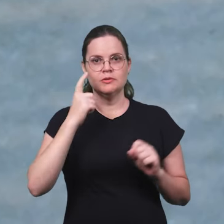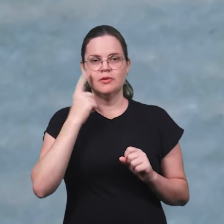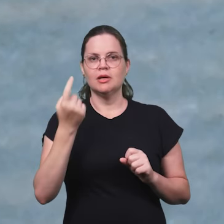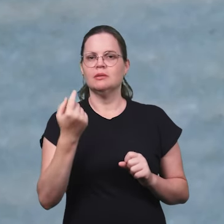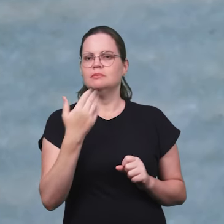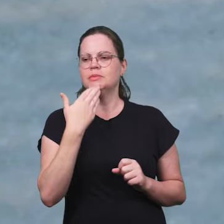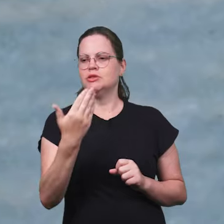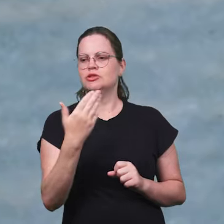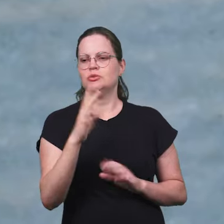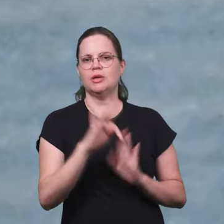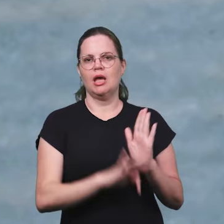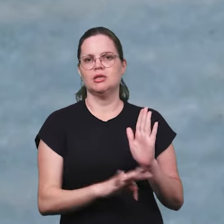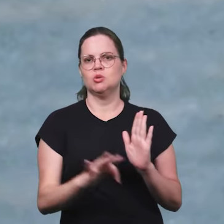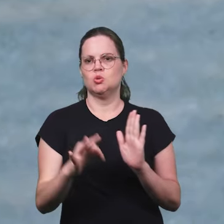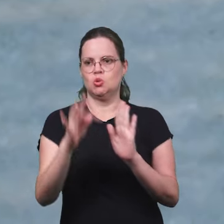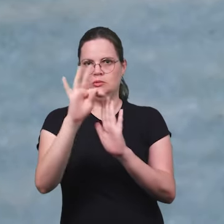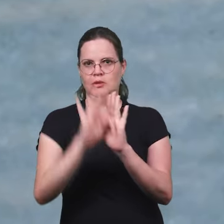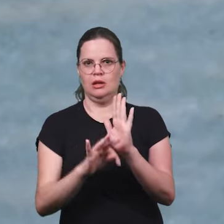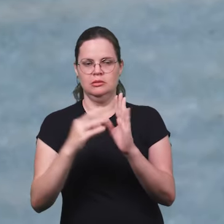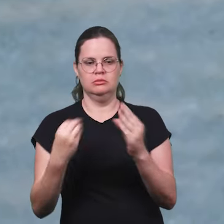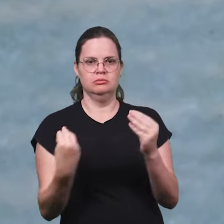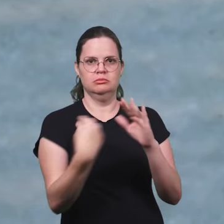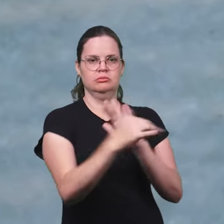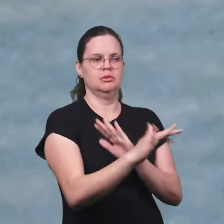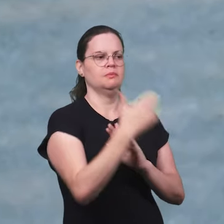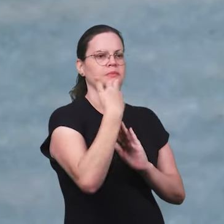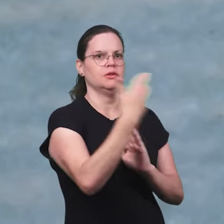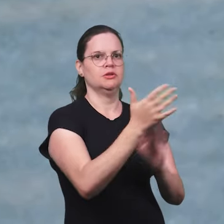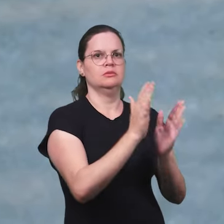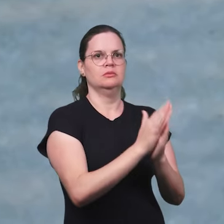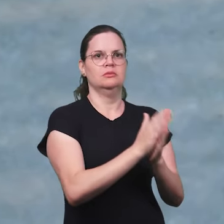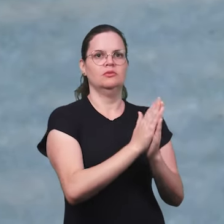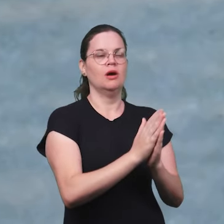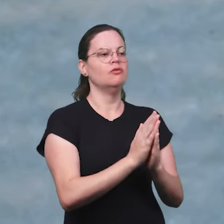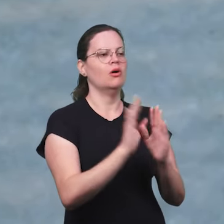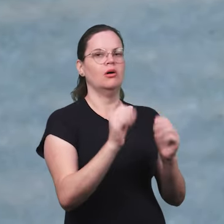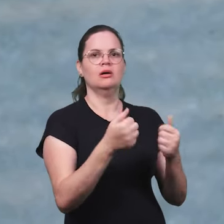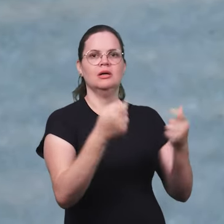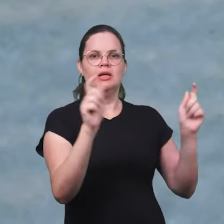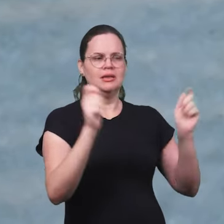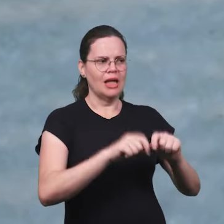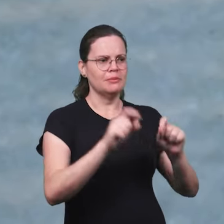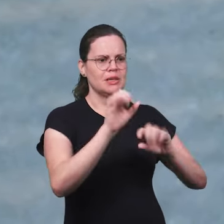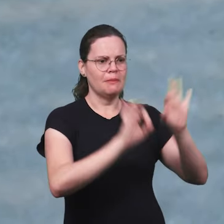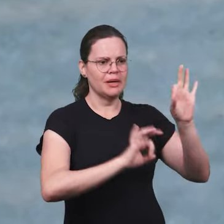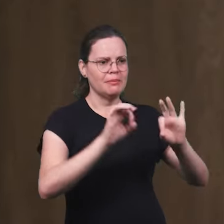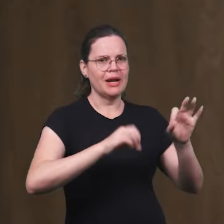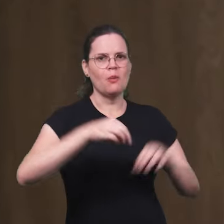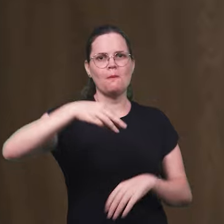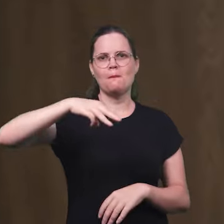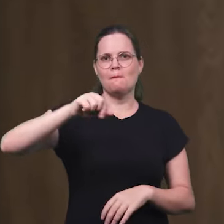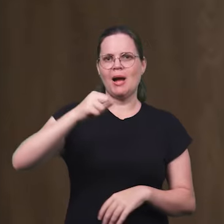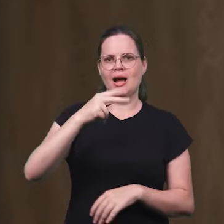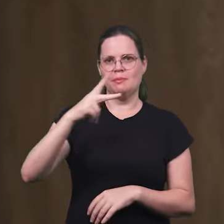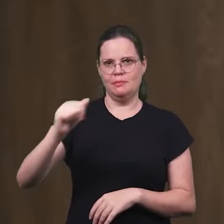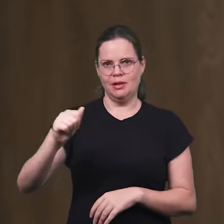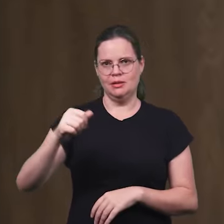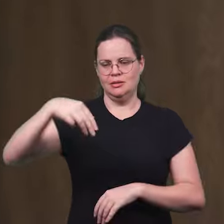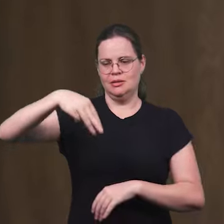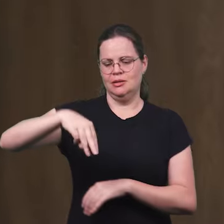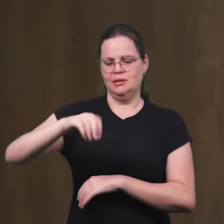pedir, ou uma abordagem qualquer, e pedir que ela faça um mapa mental daquilo ali. Perfeito, né? Inclusive, se você não